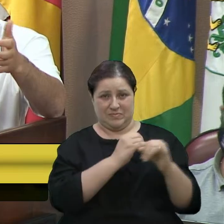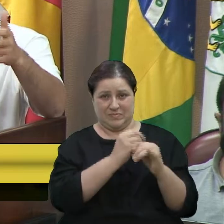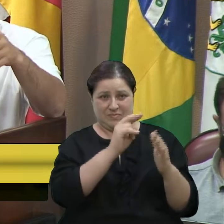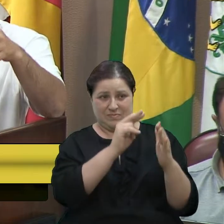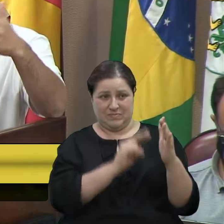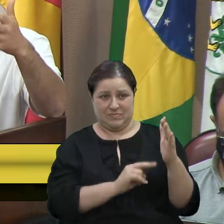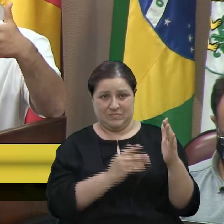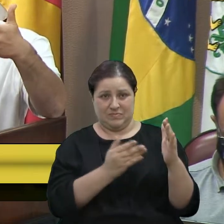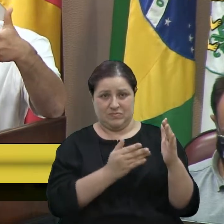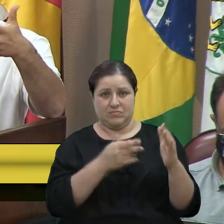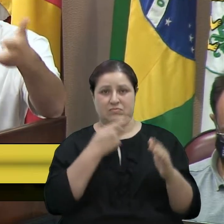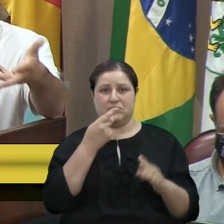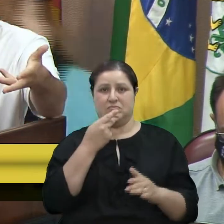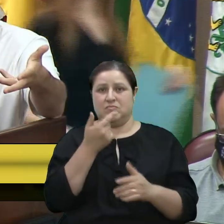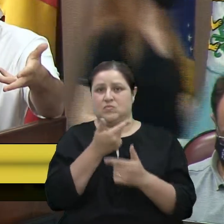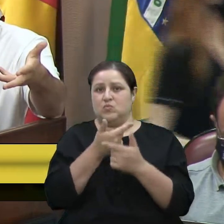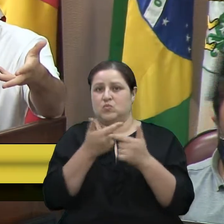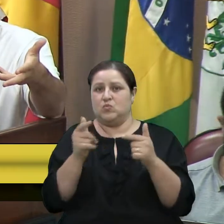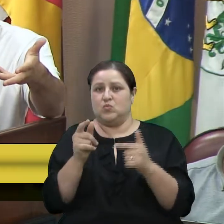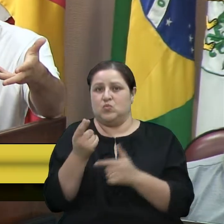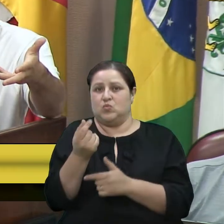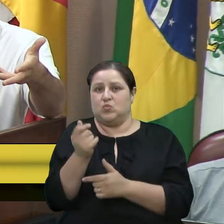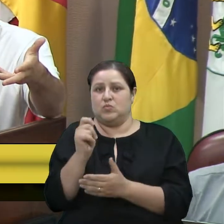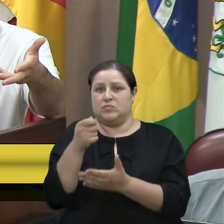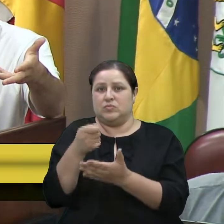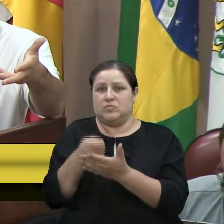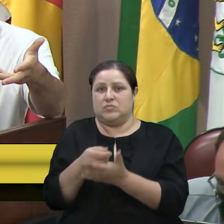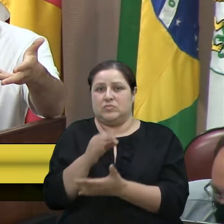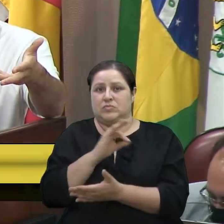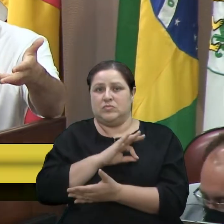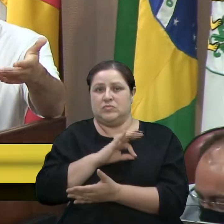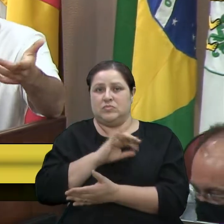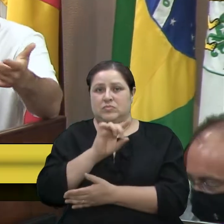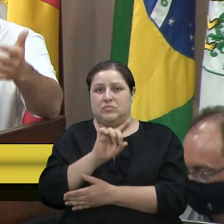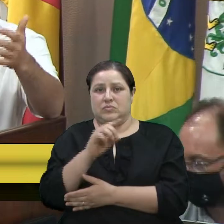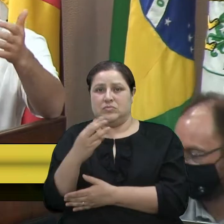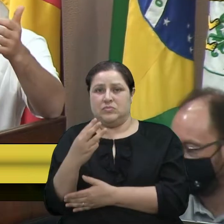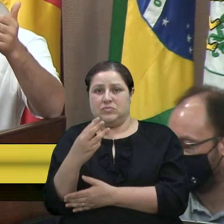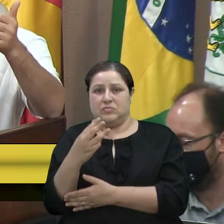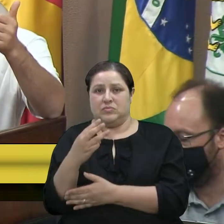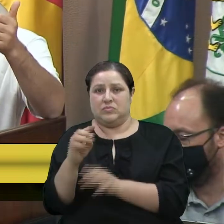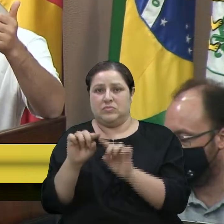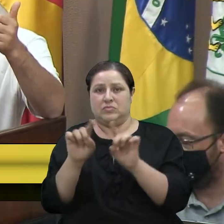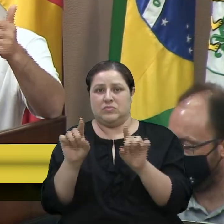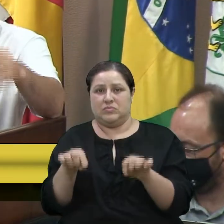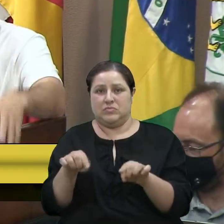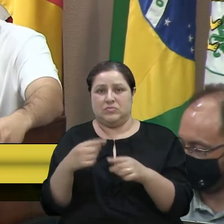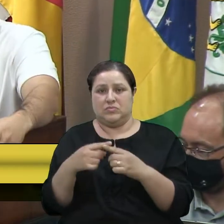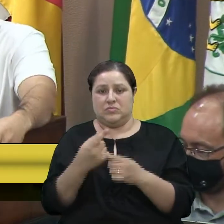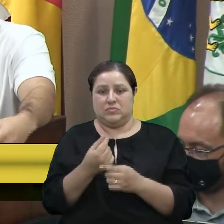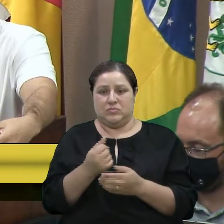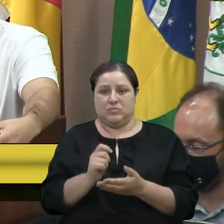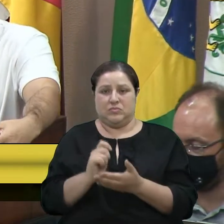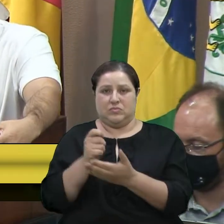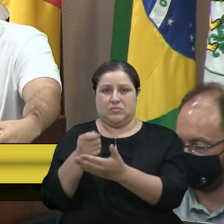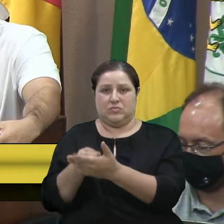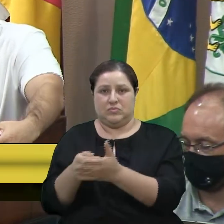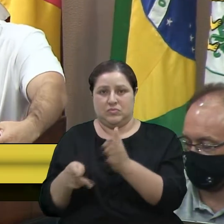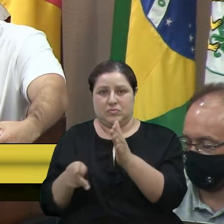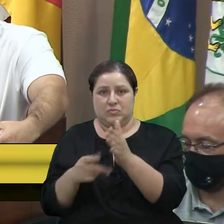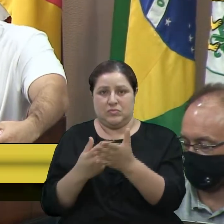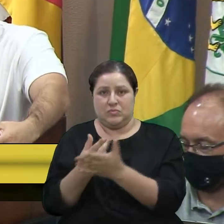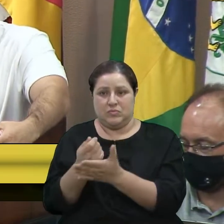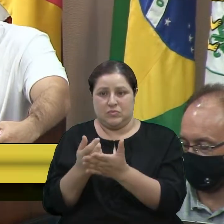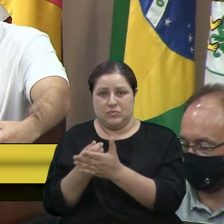diz que não tem dinheiro para pagar o 13º dos trabalhadores. Porque esse recurso que nós enviamos é justamente para comprar os